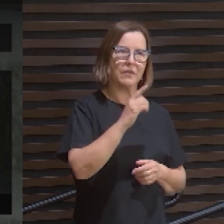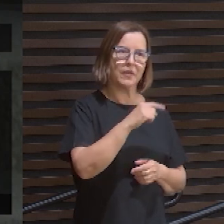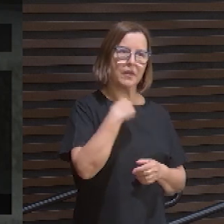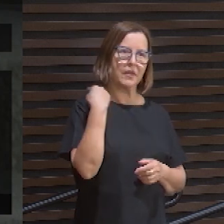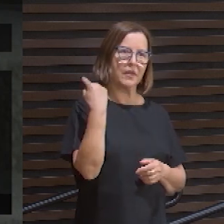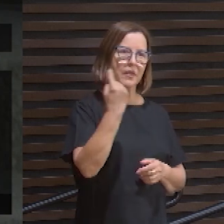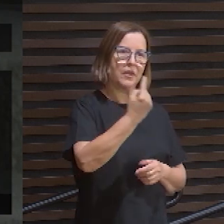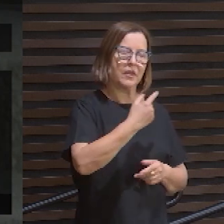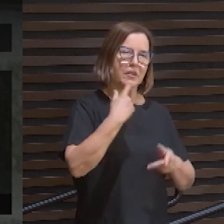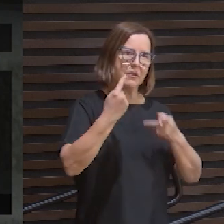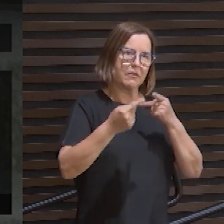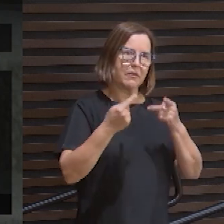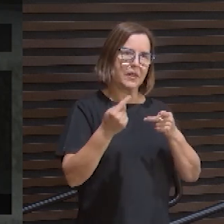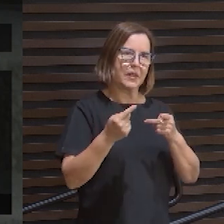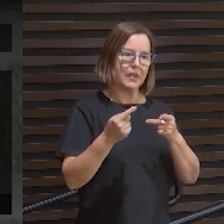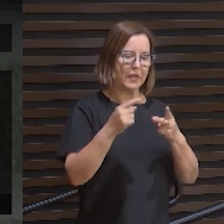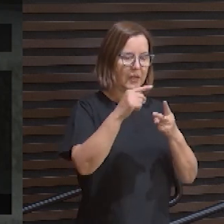duas